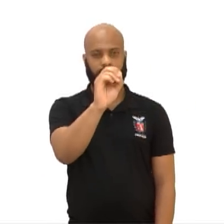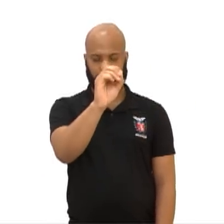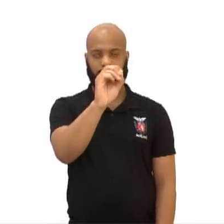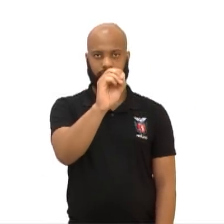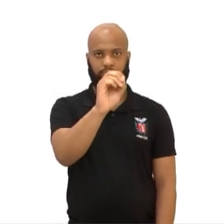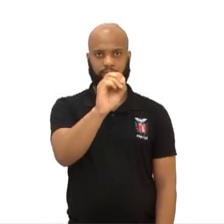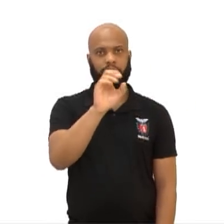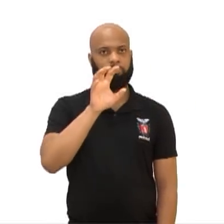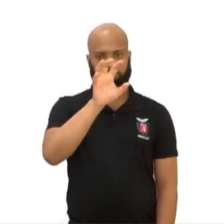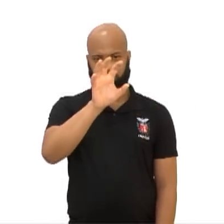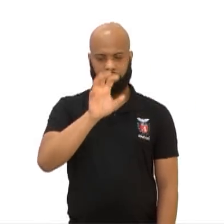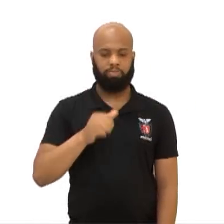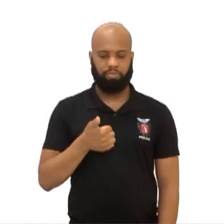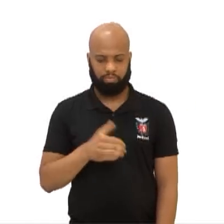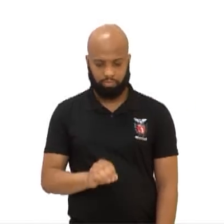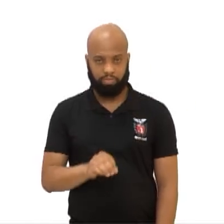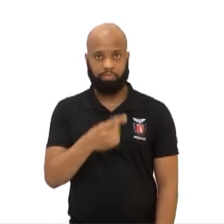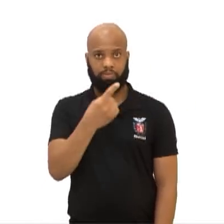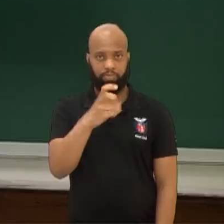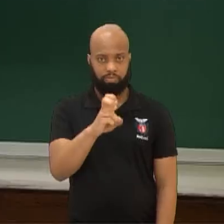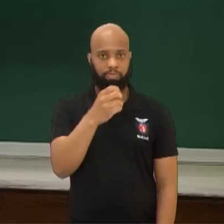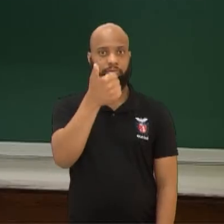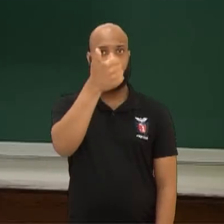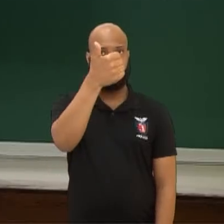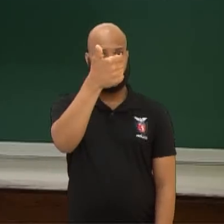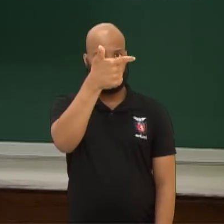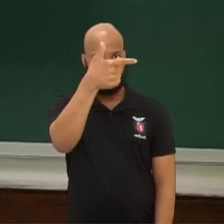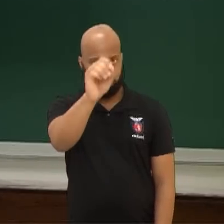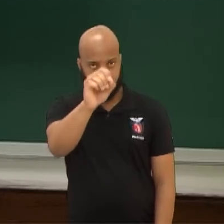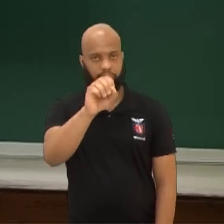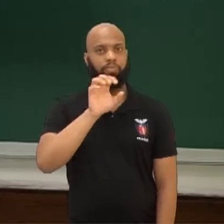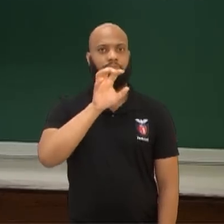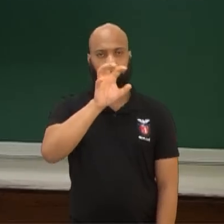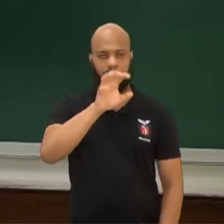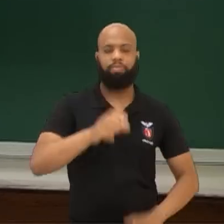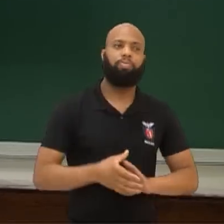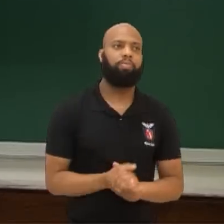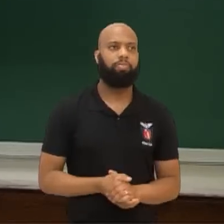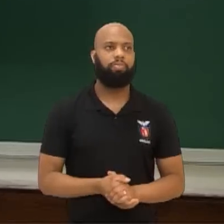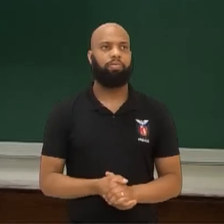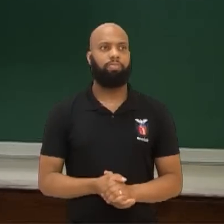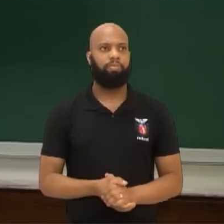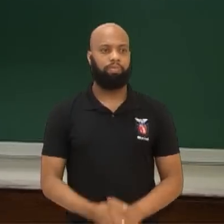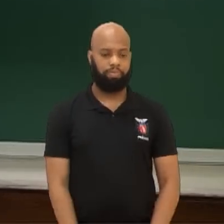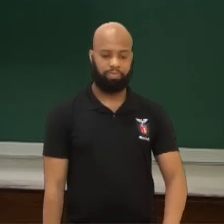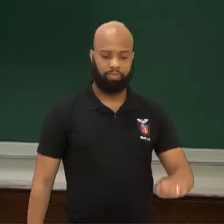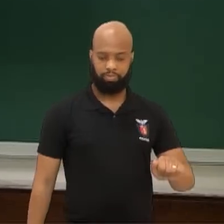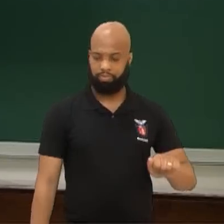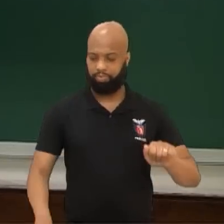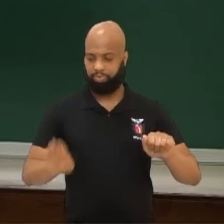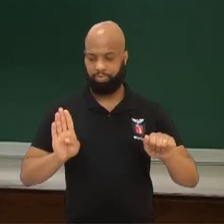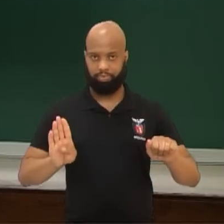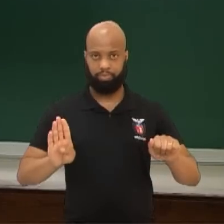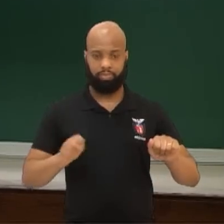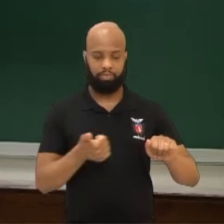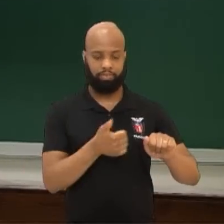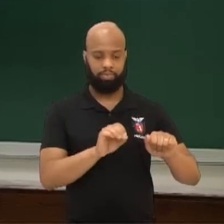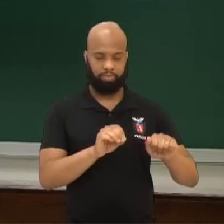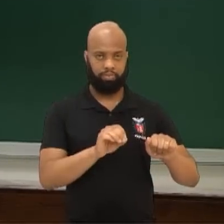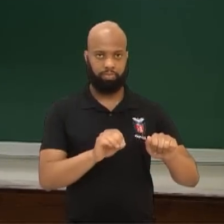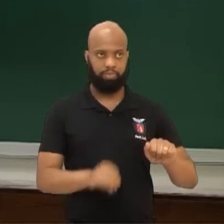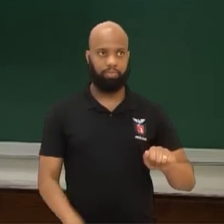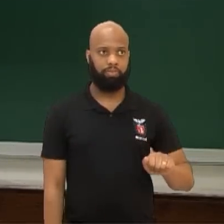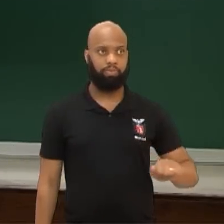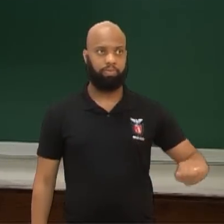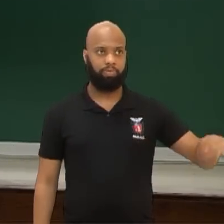centímetros, respectivamente. Então, quer dizer o que esse respectivamente? Que de A a B vale